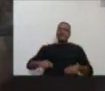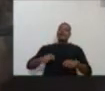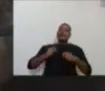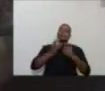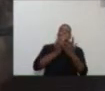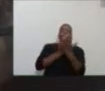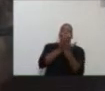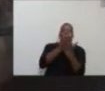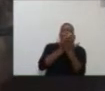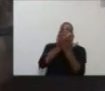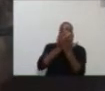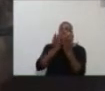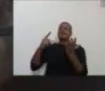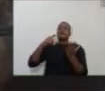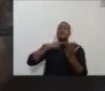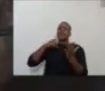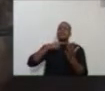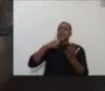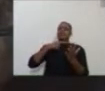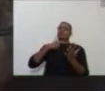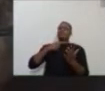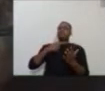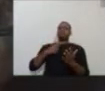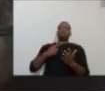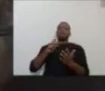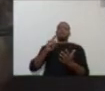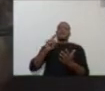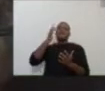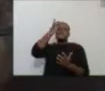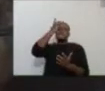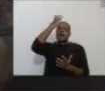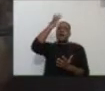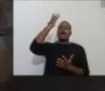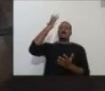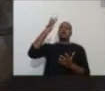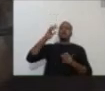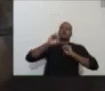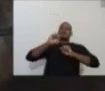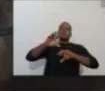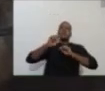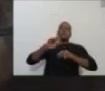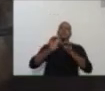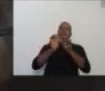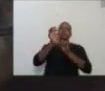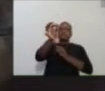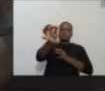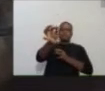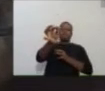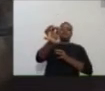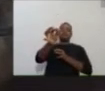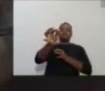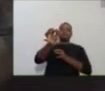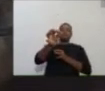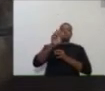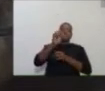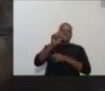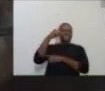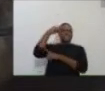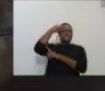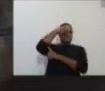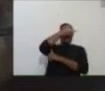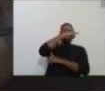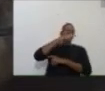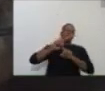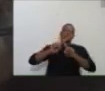uma facilidade para o ensino à distância, mesmo que seja difícil. Mas o difícil foi o que houve até